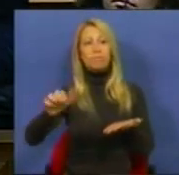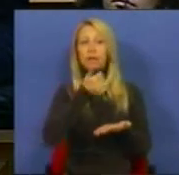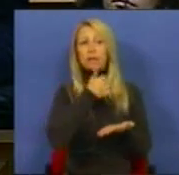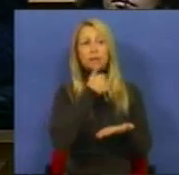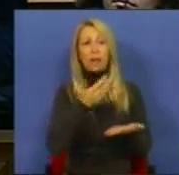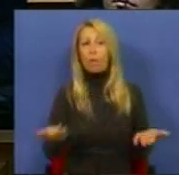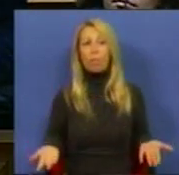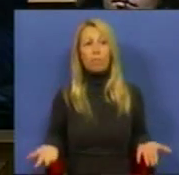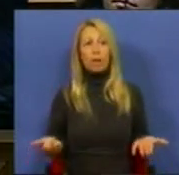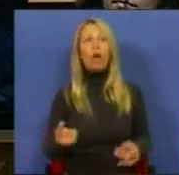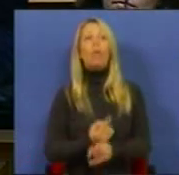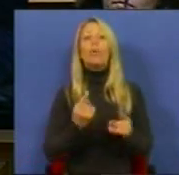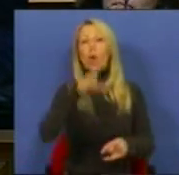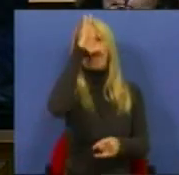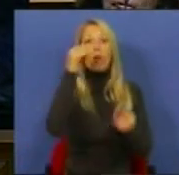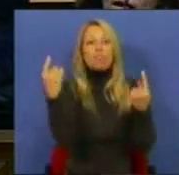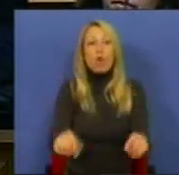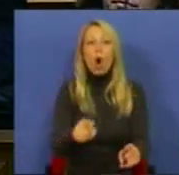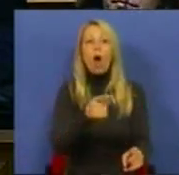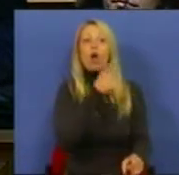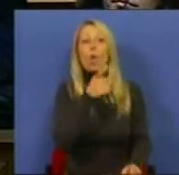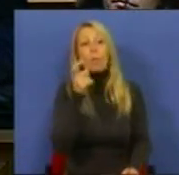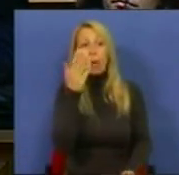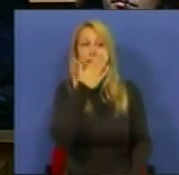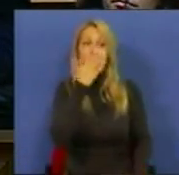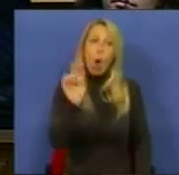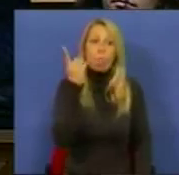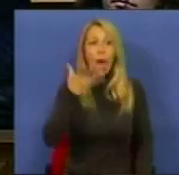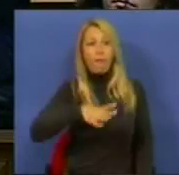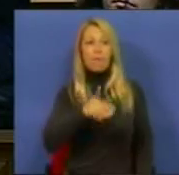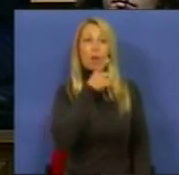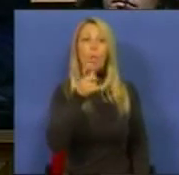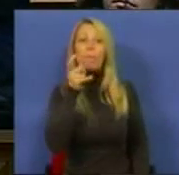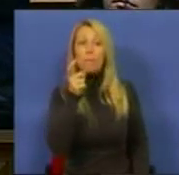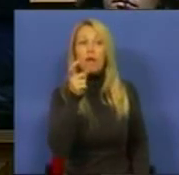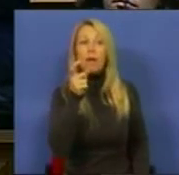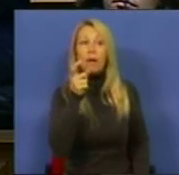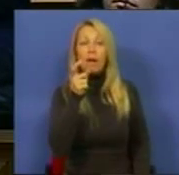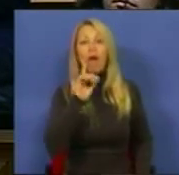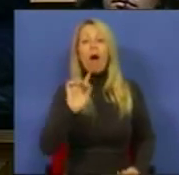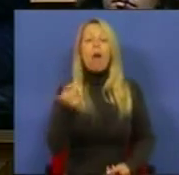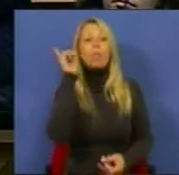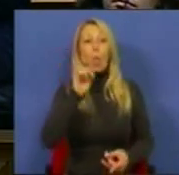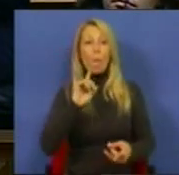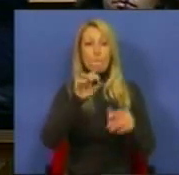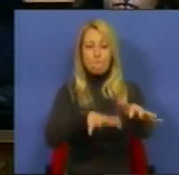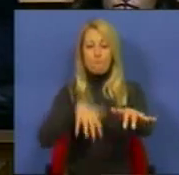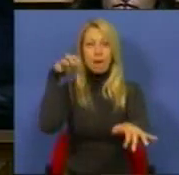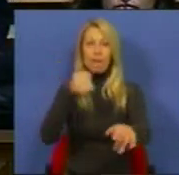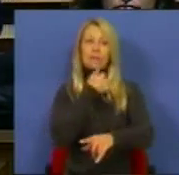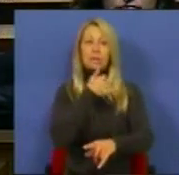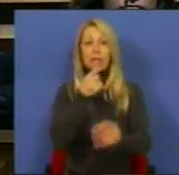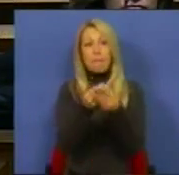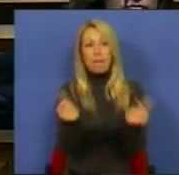decisão, porque o Governo só se compromete se quiser comprometer. Em vez do Parlamento decidir em matéria da sua